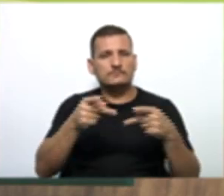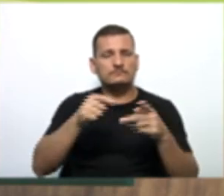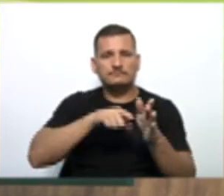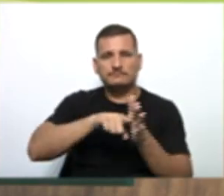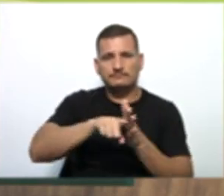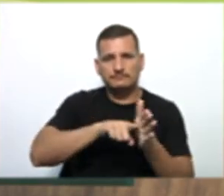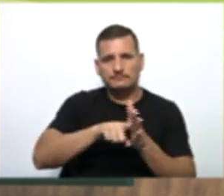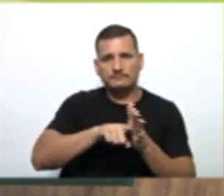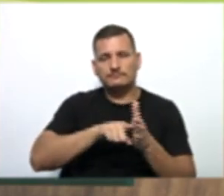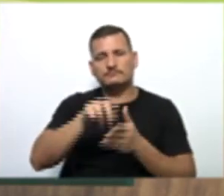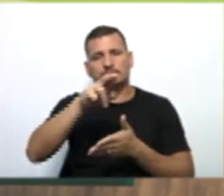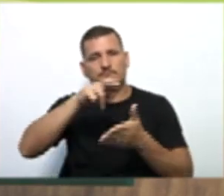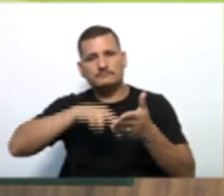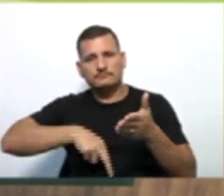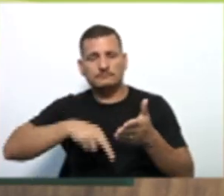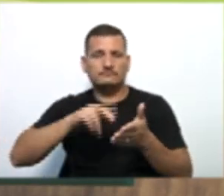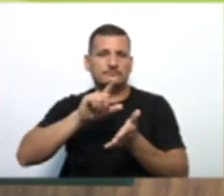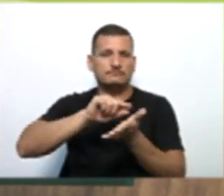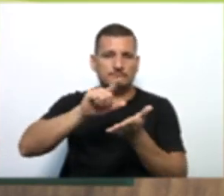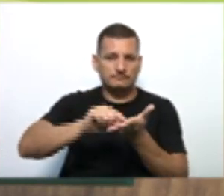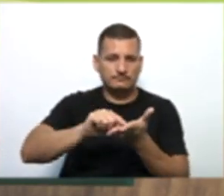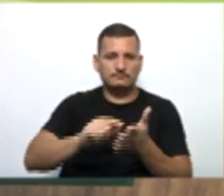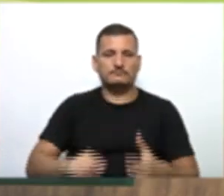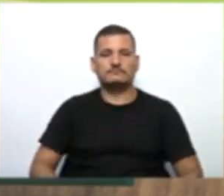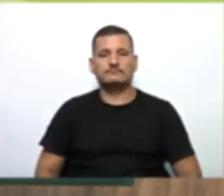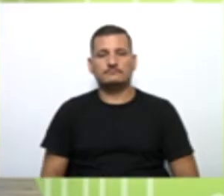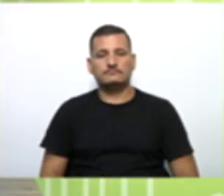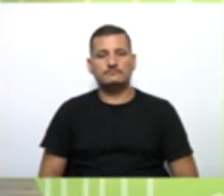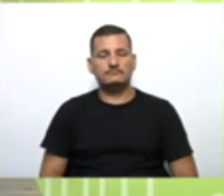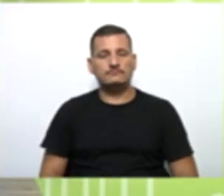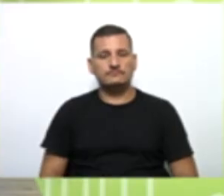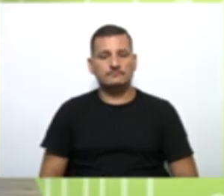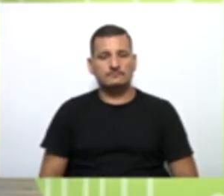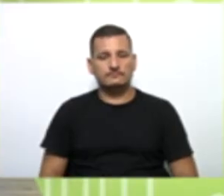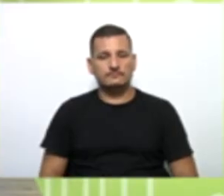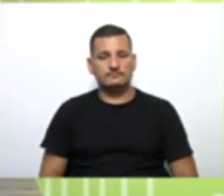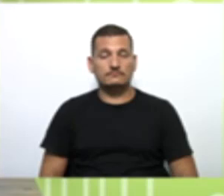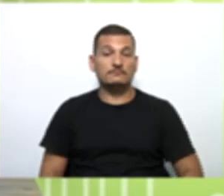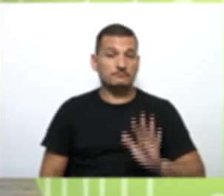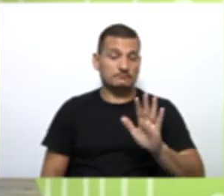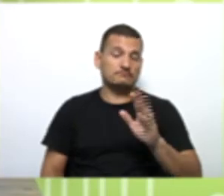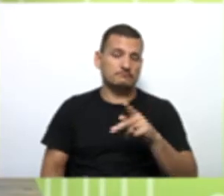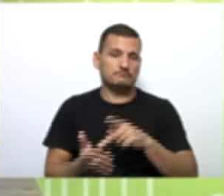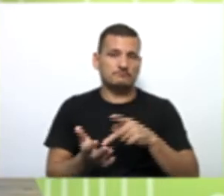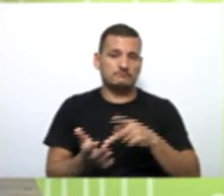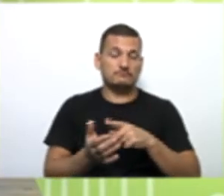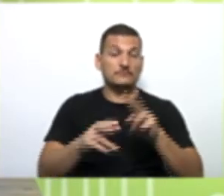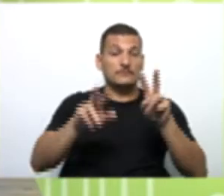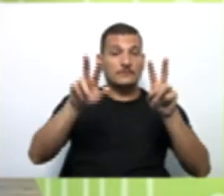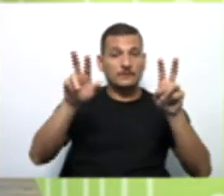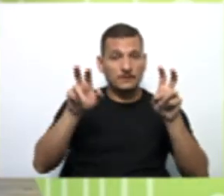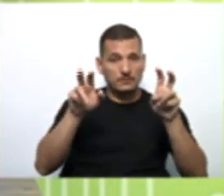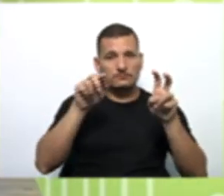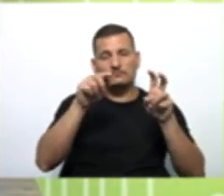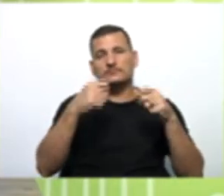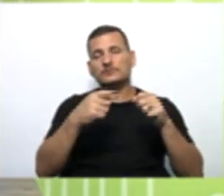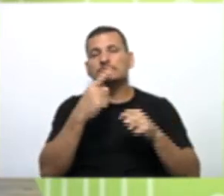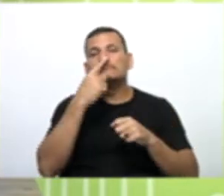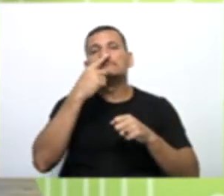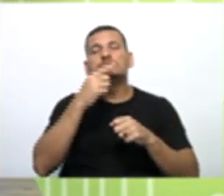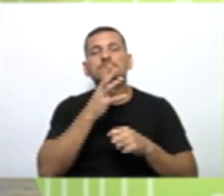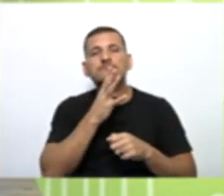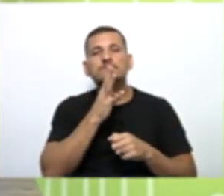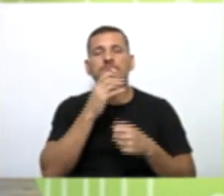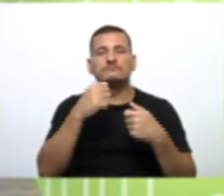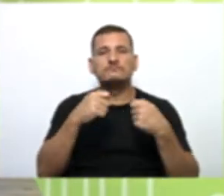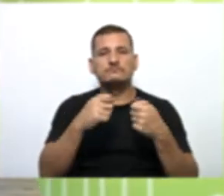pesquisa, de um relatório e de um artigo, professora Anabela. Excelente. É justamente isso. O tema você tem que ter afinidade. Então, por exemplo,